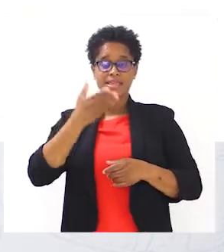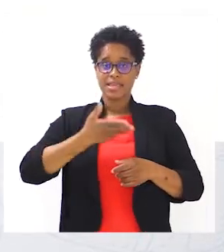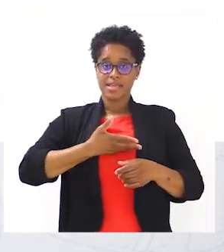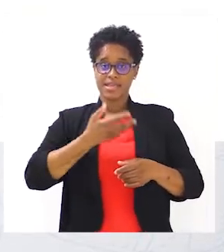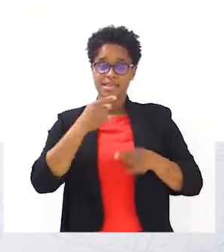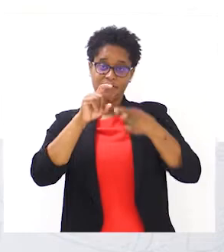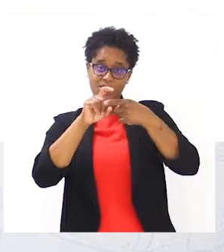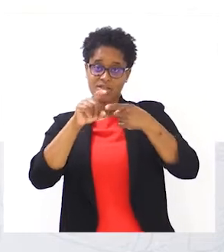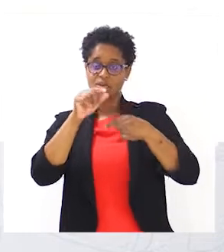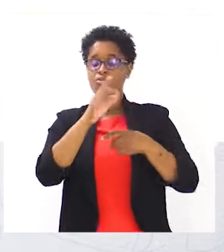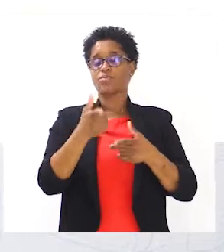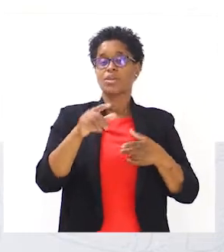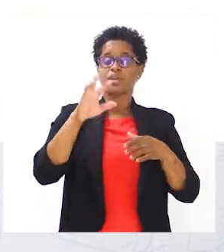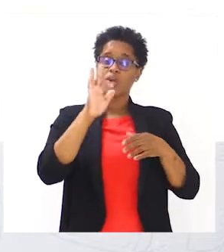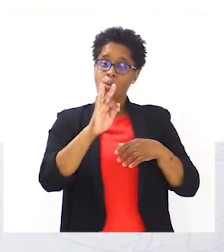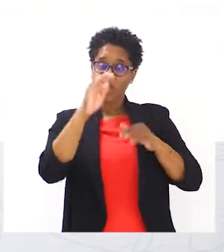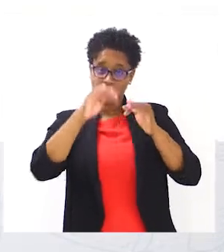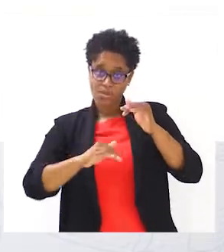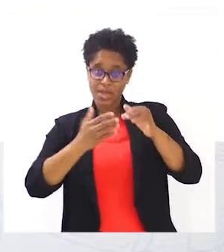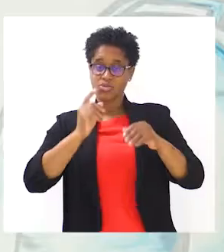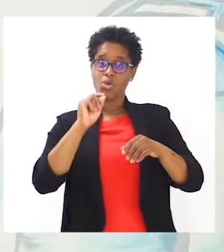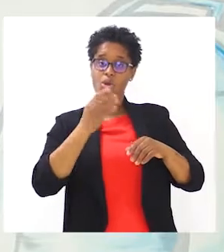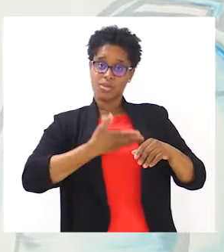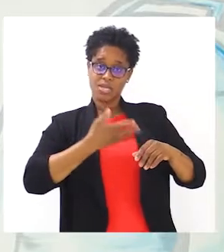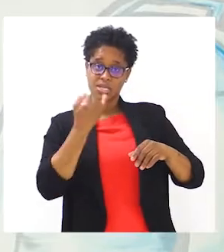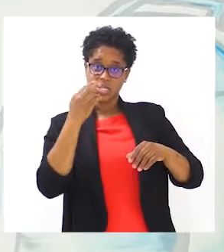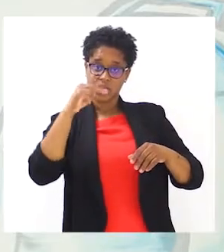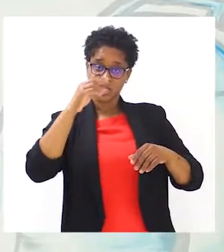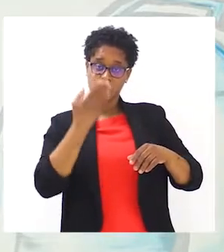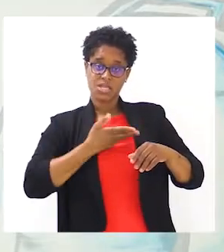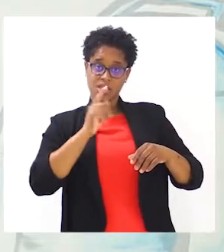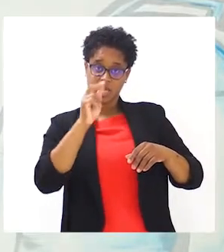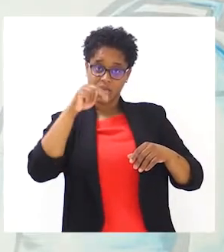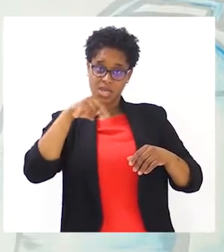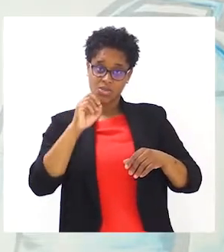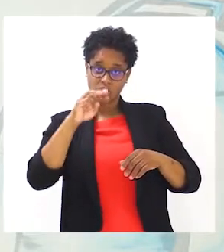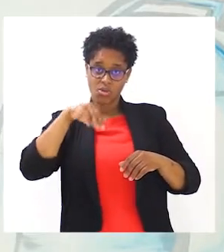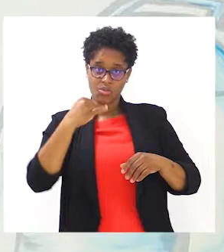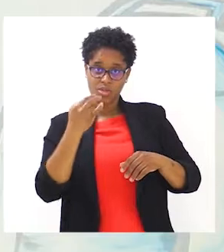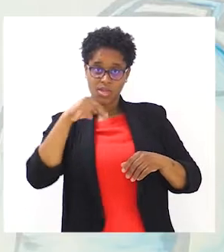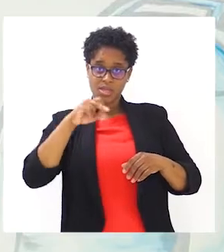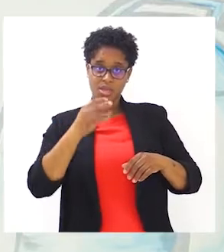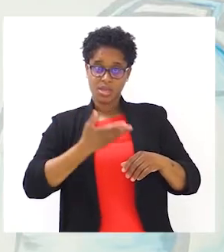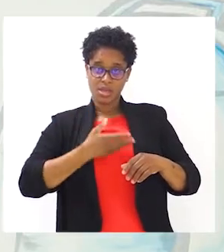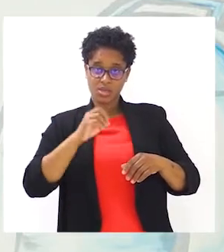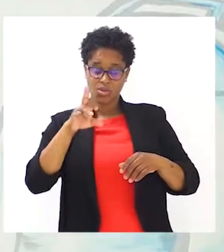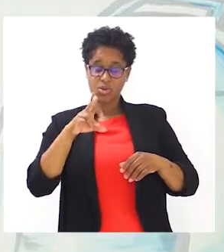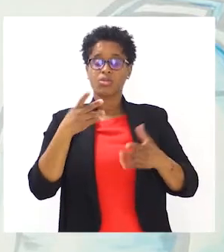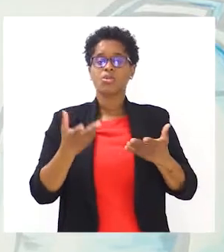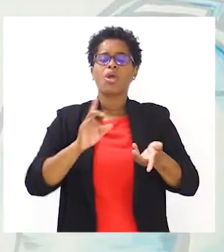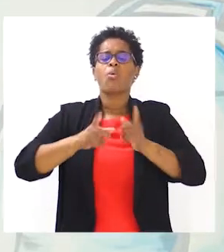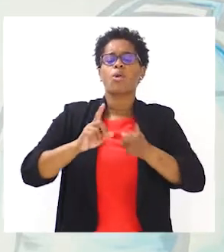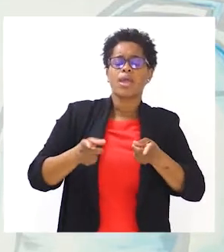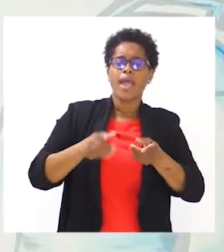e temos 4 que é o denominador. Denominador significa o quê? As partes em que